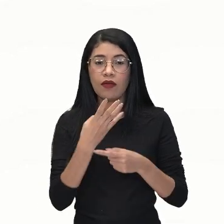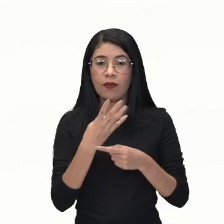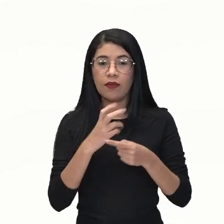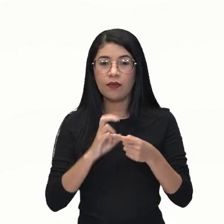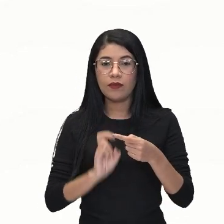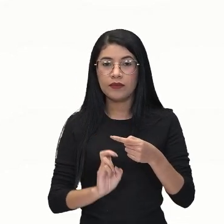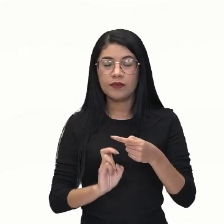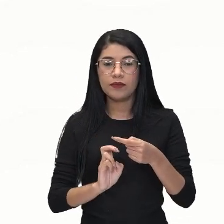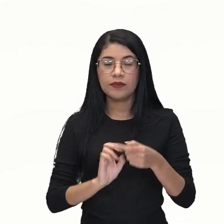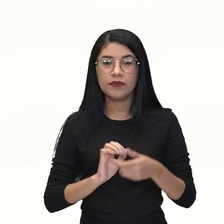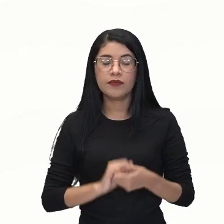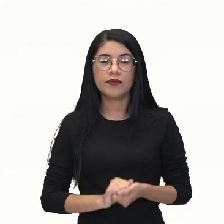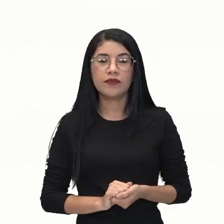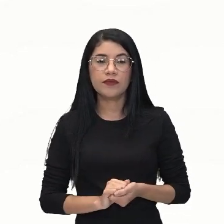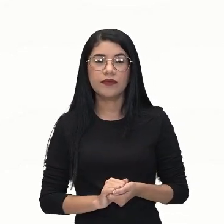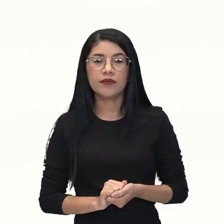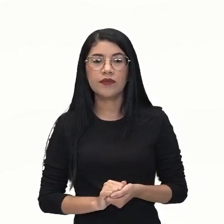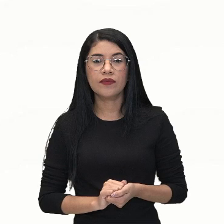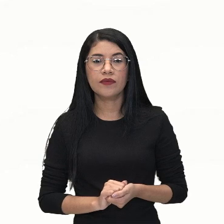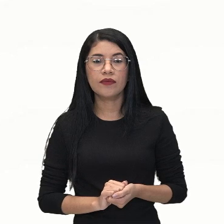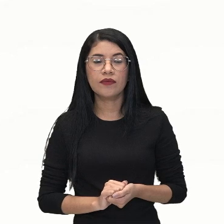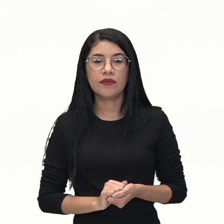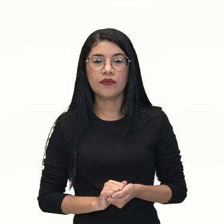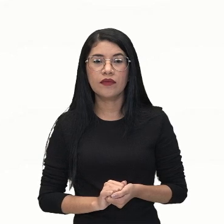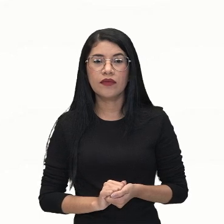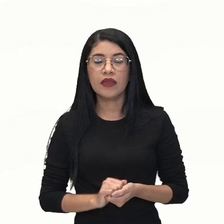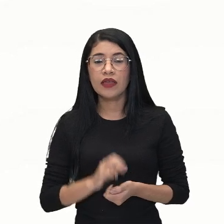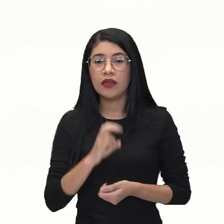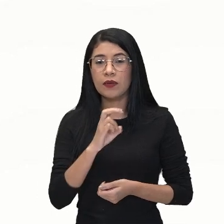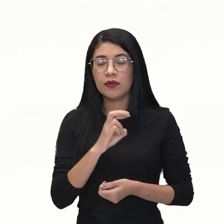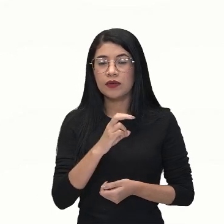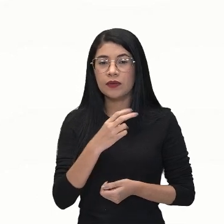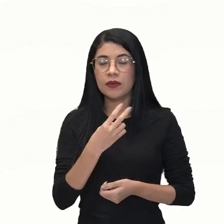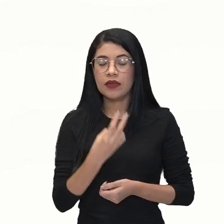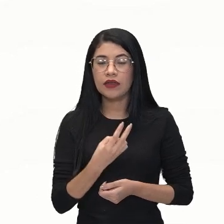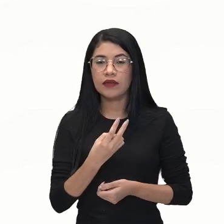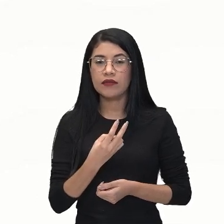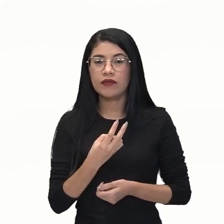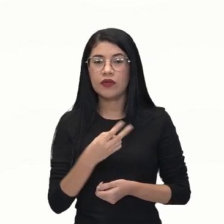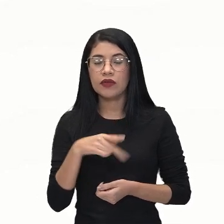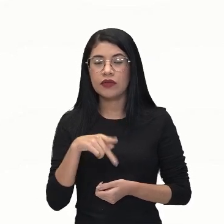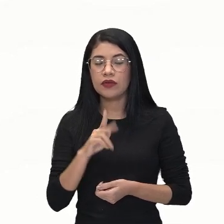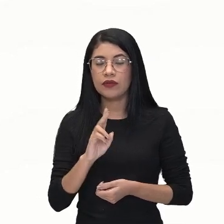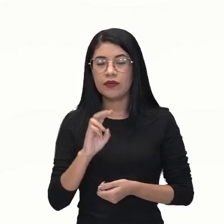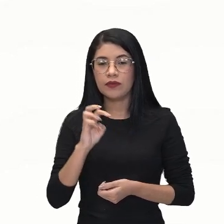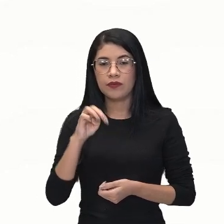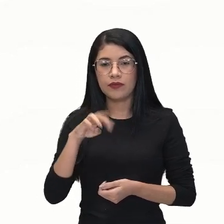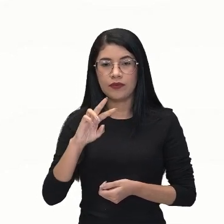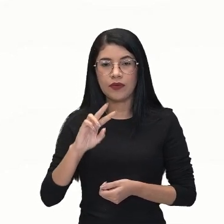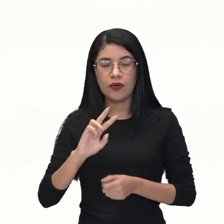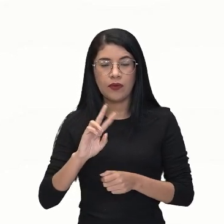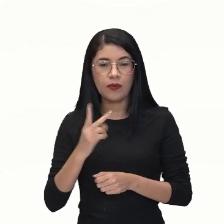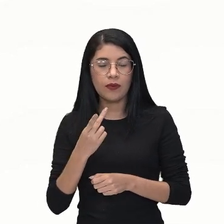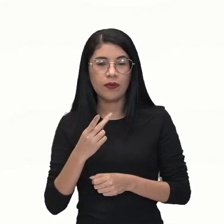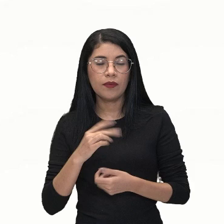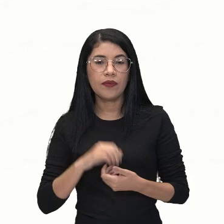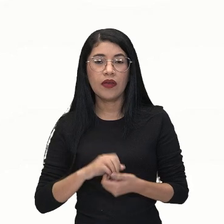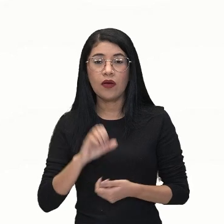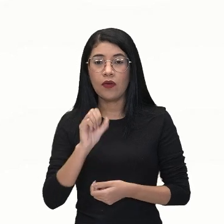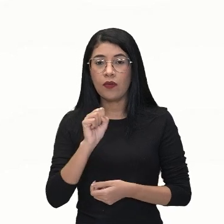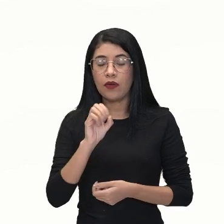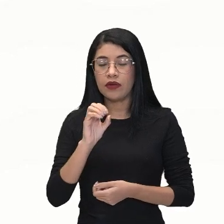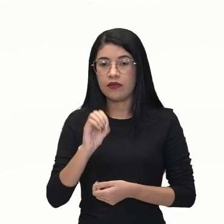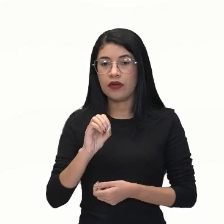4/5. Em 52 minutos, em 52 km por hora, eu levei 80